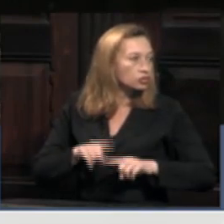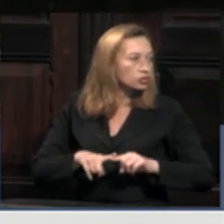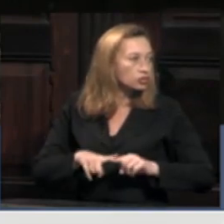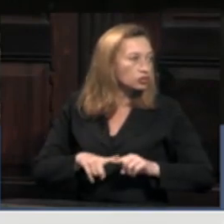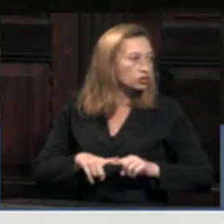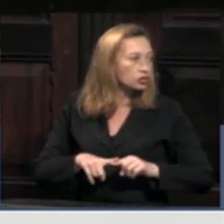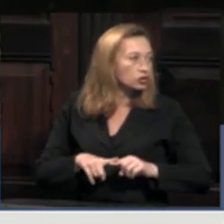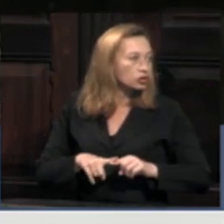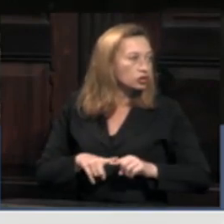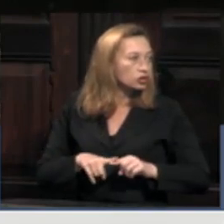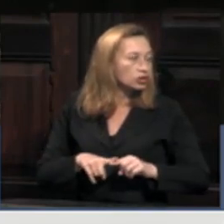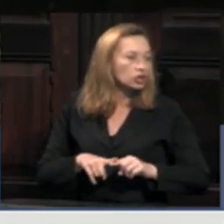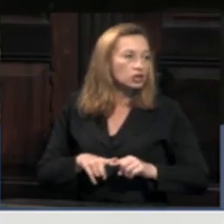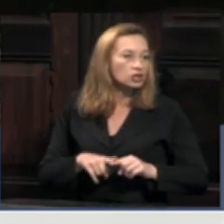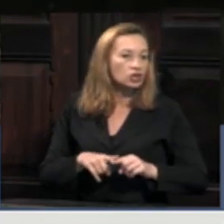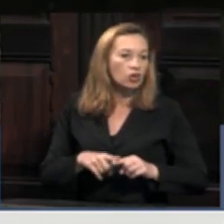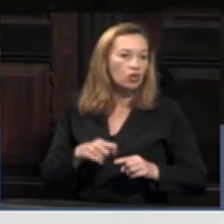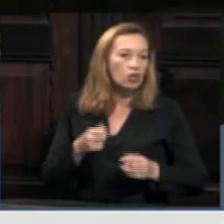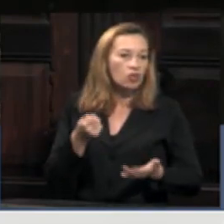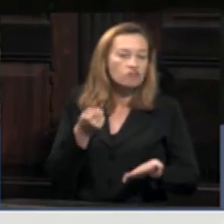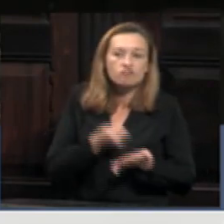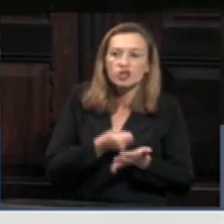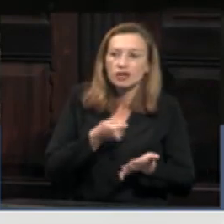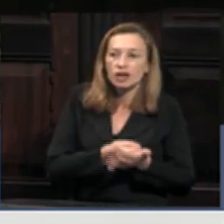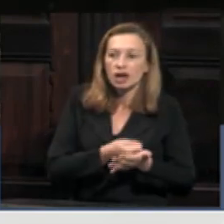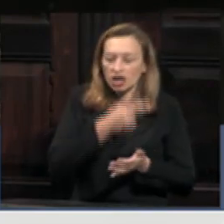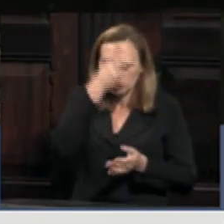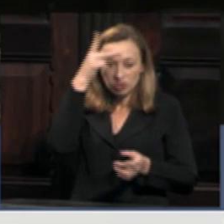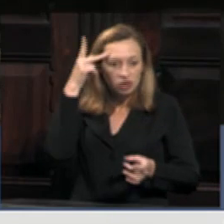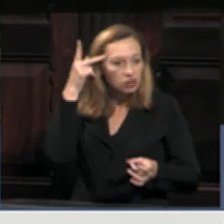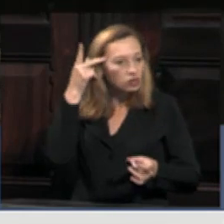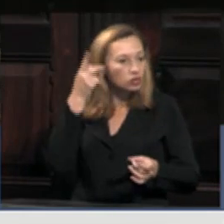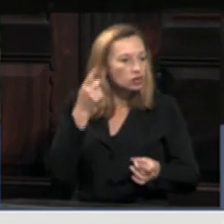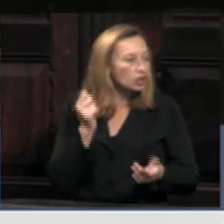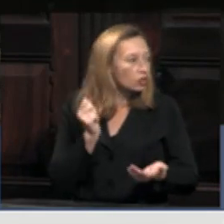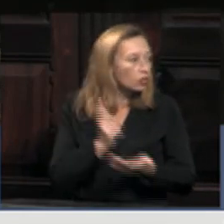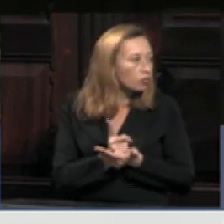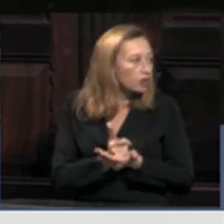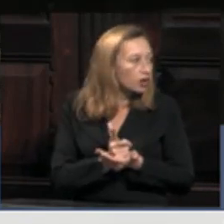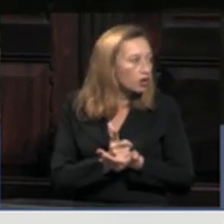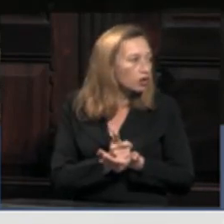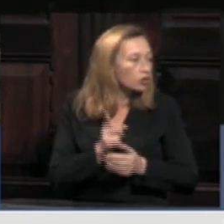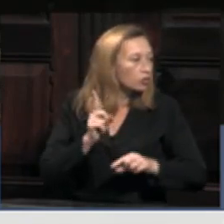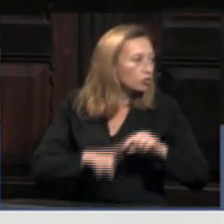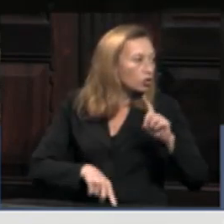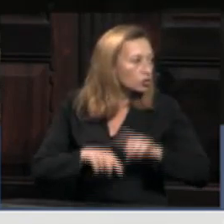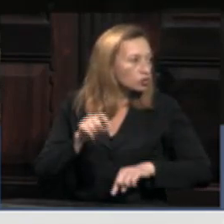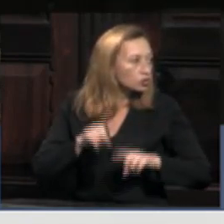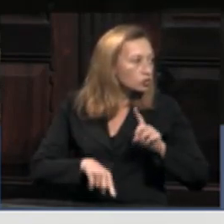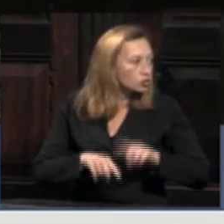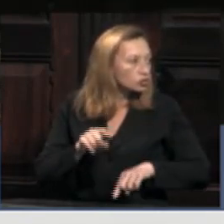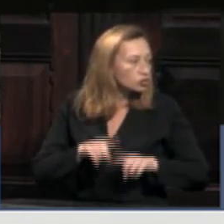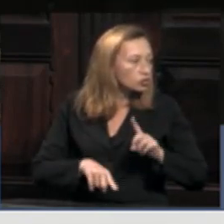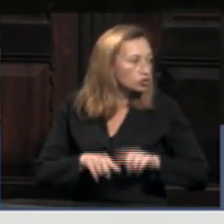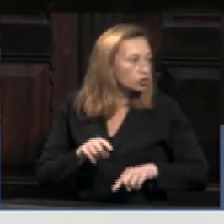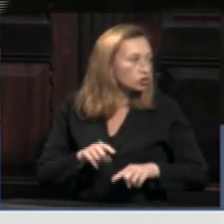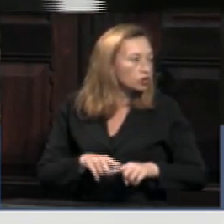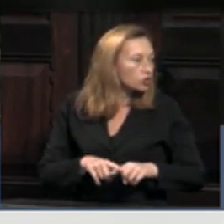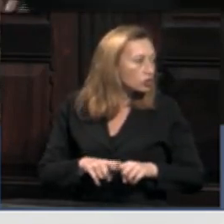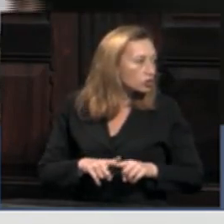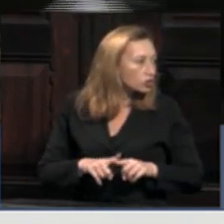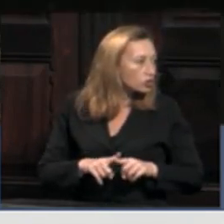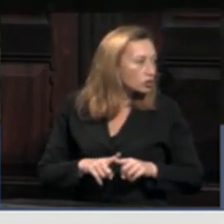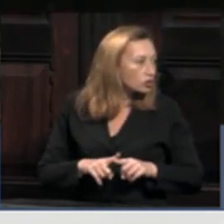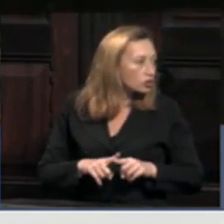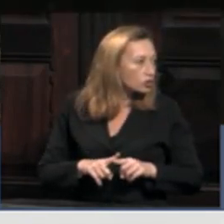consumidor qualquer solicitação formulada manualmente e de próprio punho. Pendendo de parecer da Comissão de Emendas